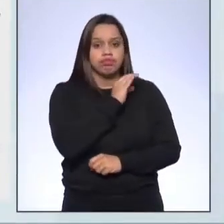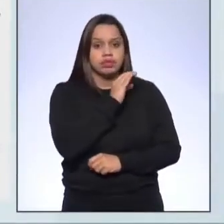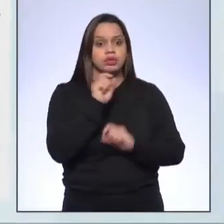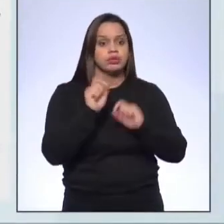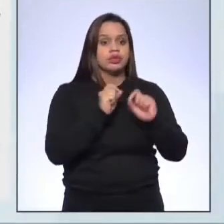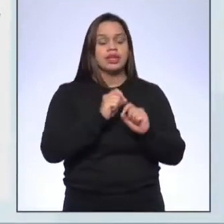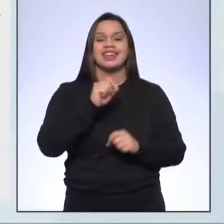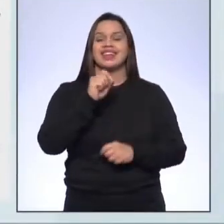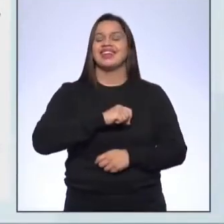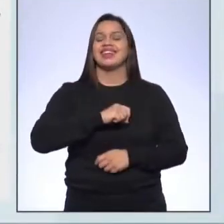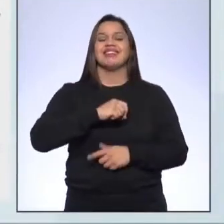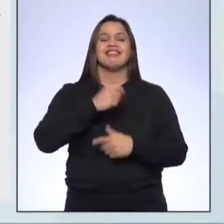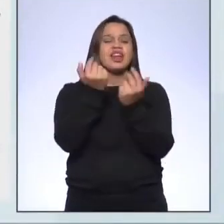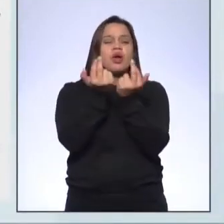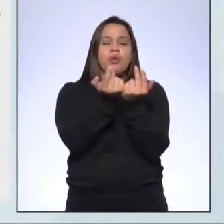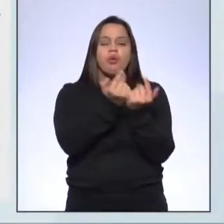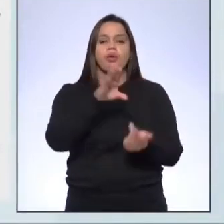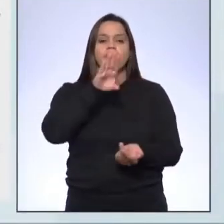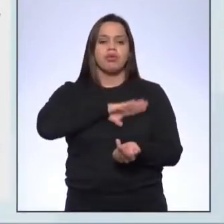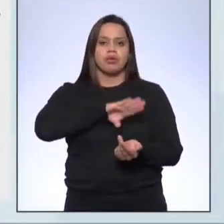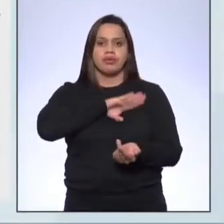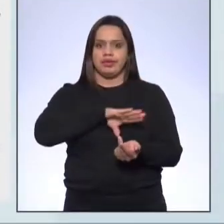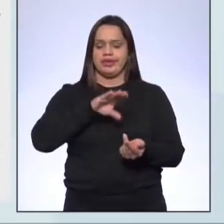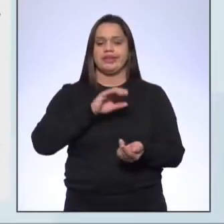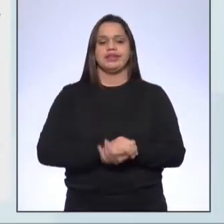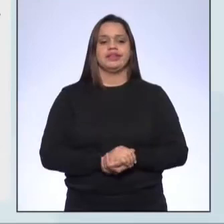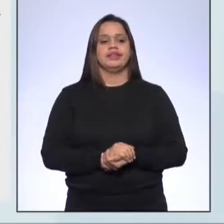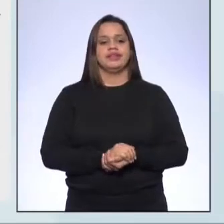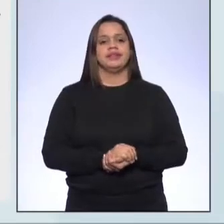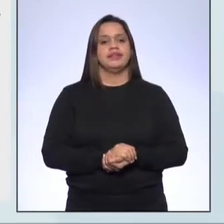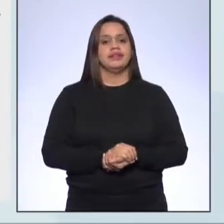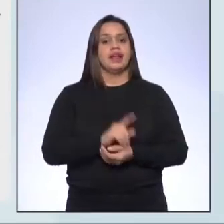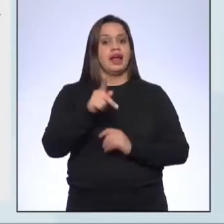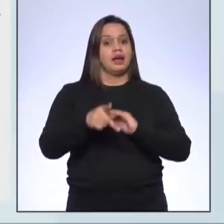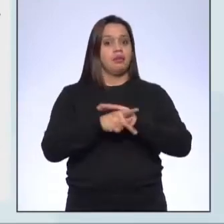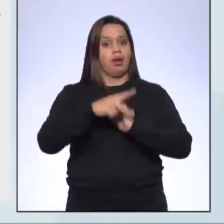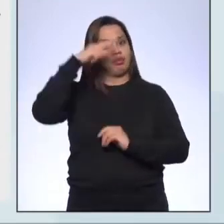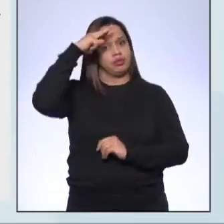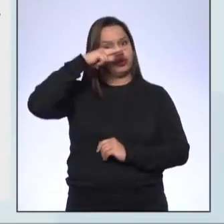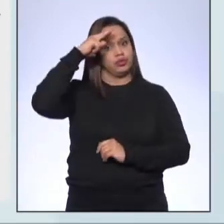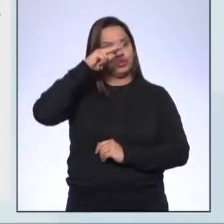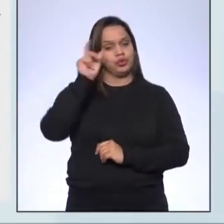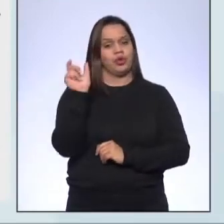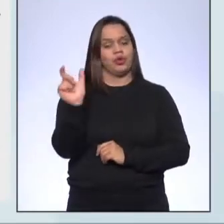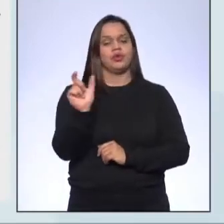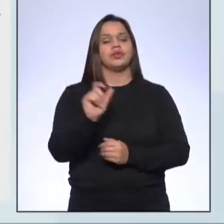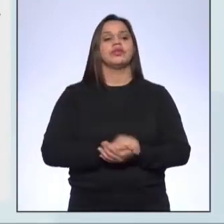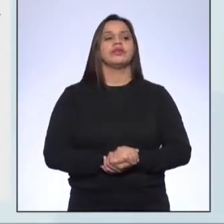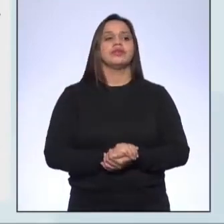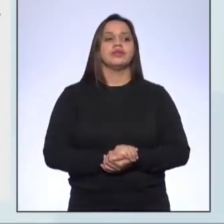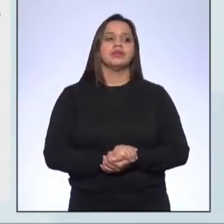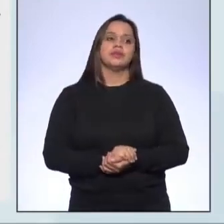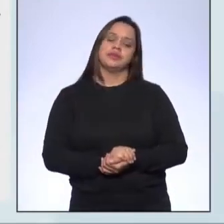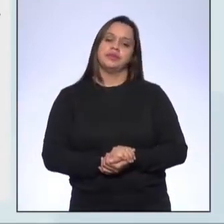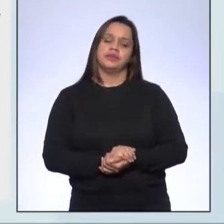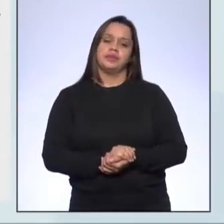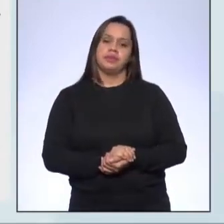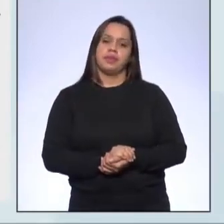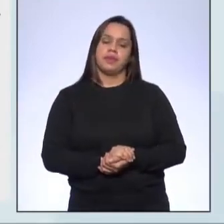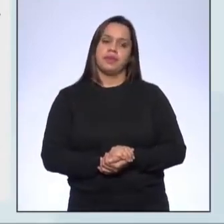o português. Vem de história. Emergencies.